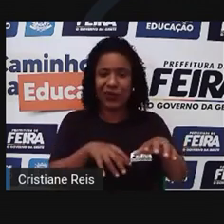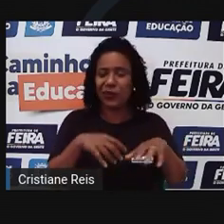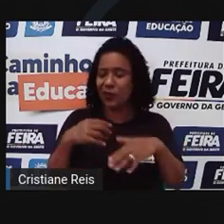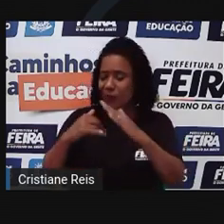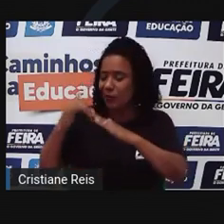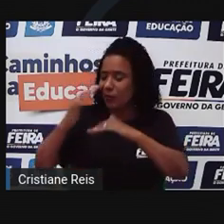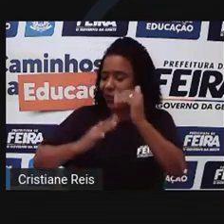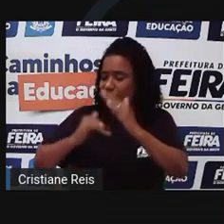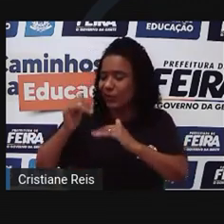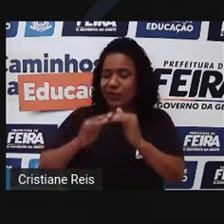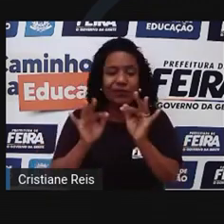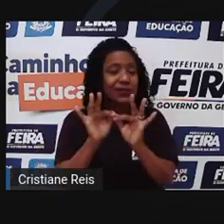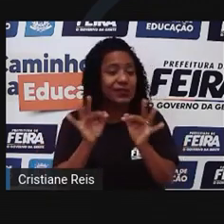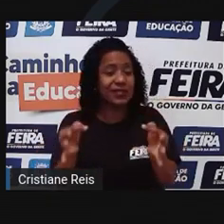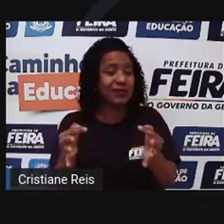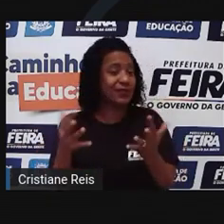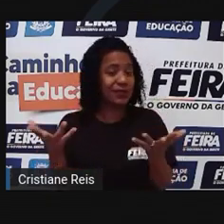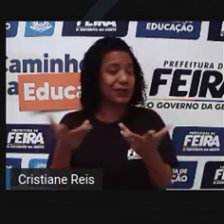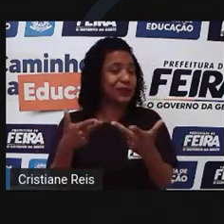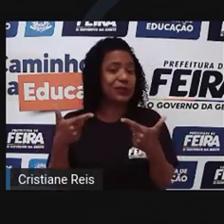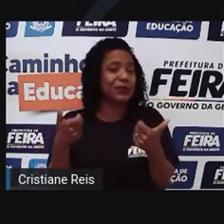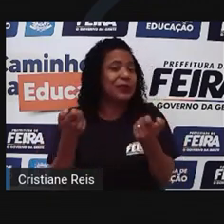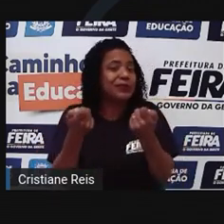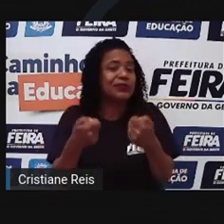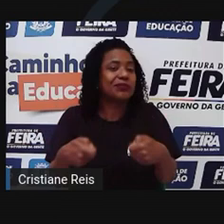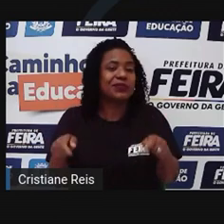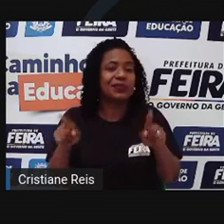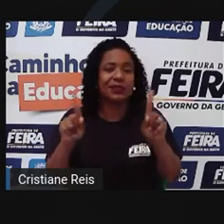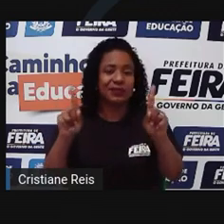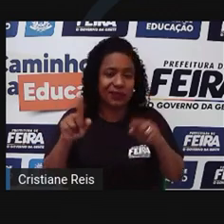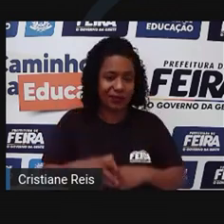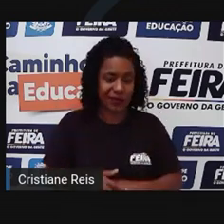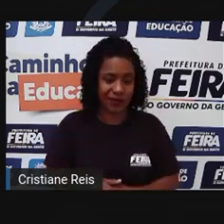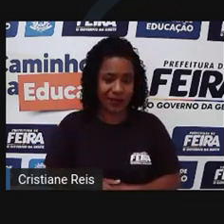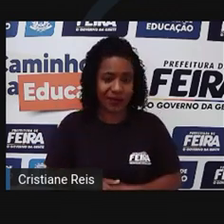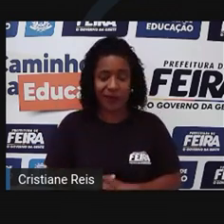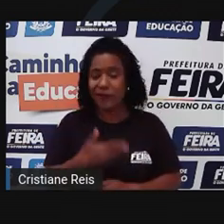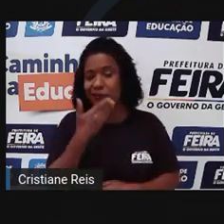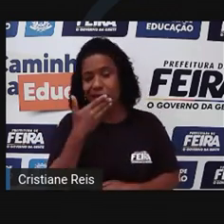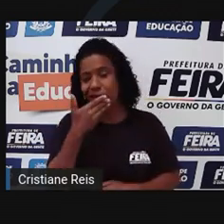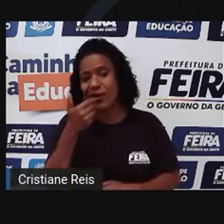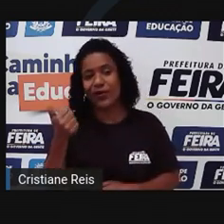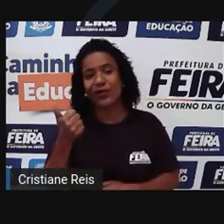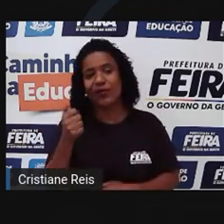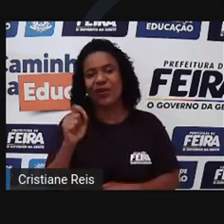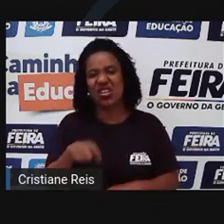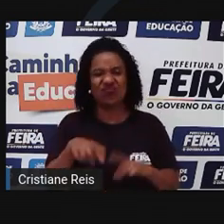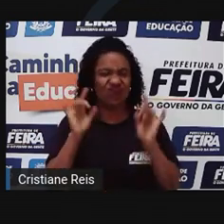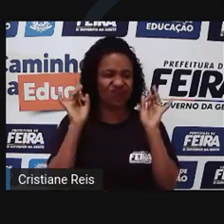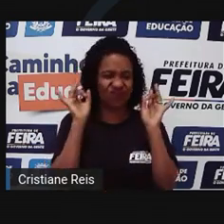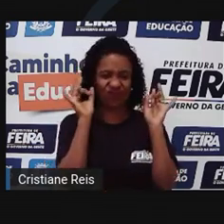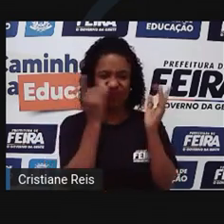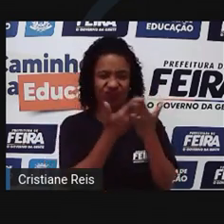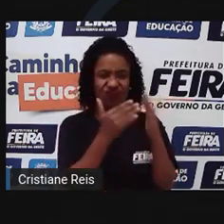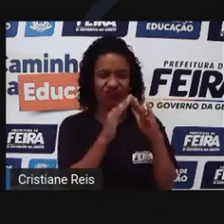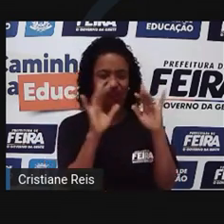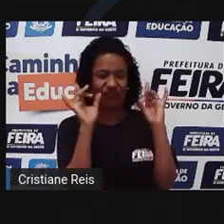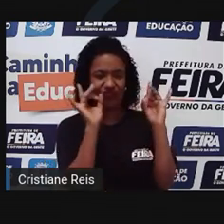requeria, por exemplo, altas habilidades. Ele fala, não, é melhor eu largar e aí eu trabalho informal. E